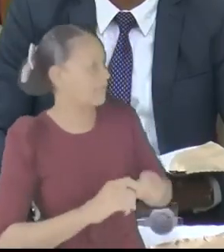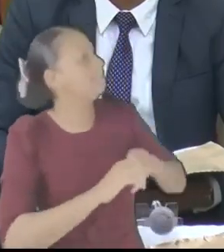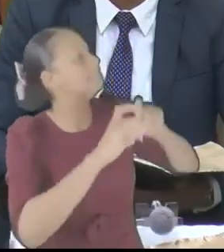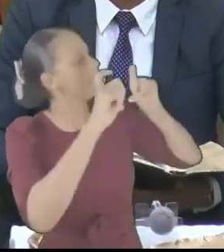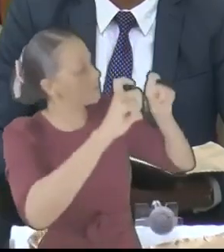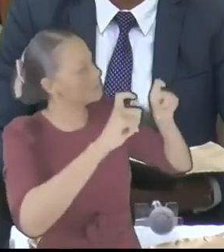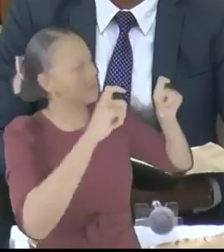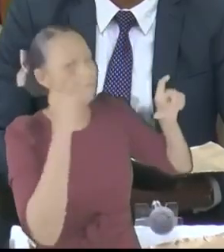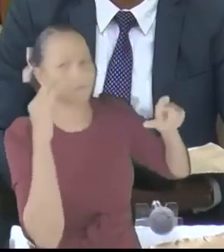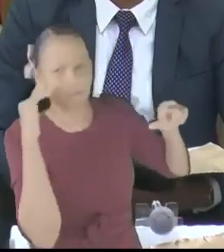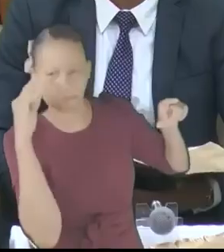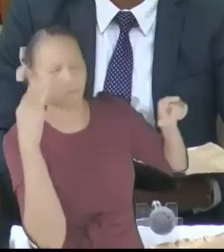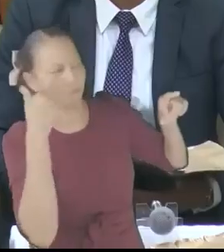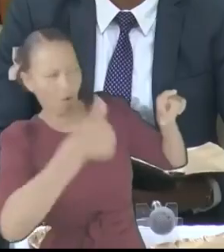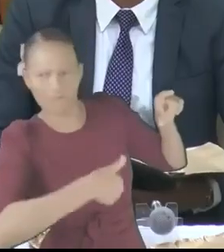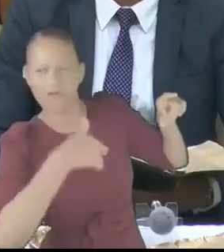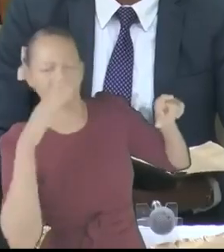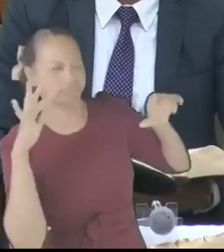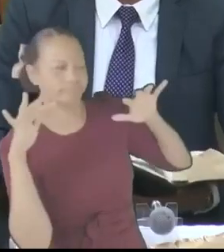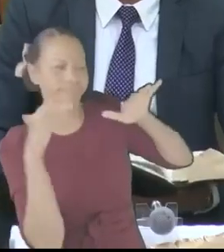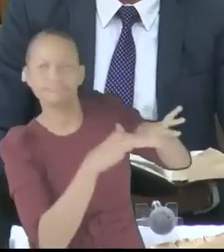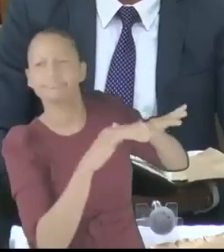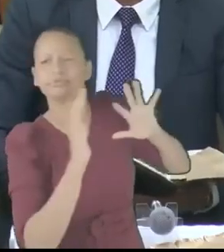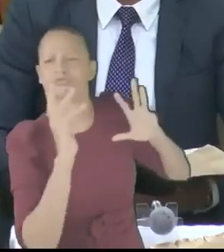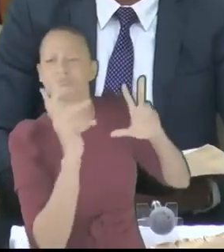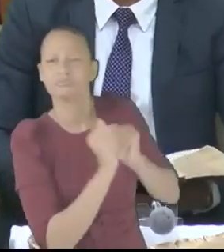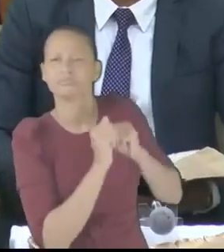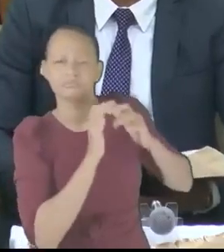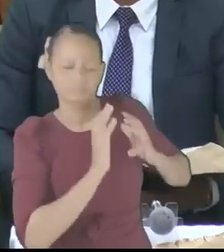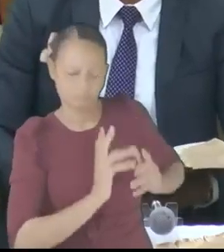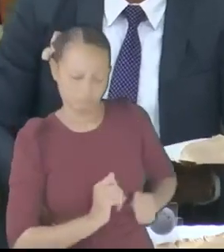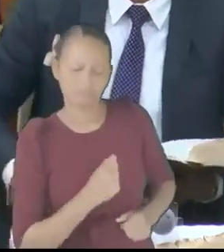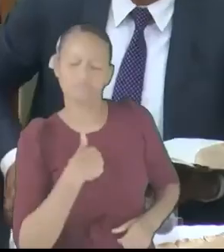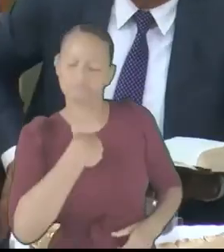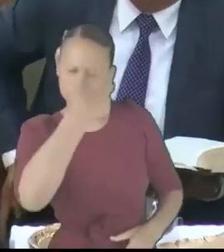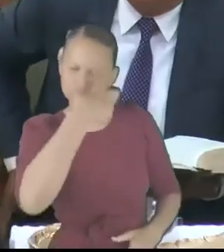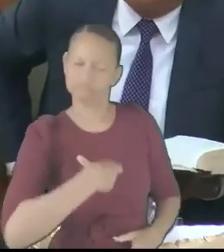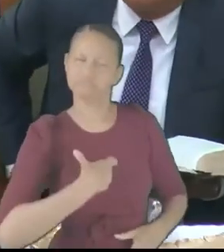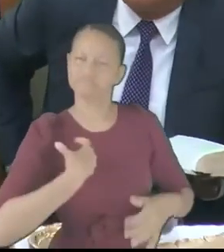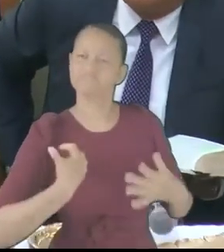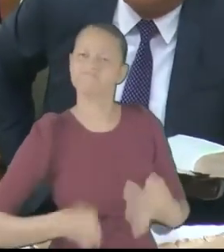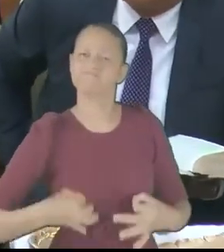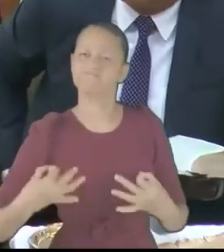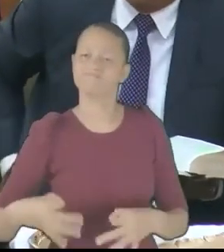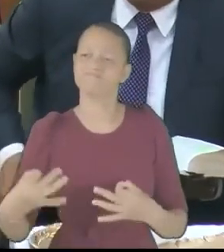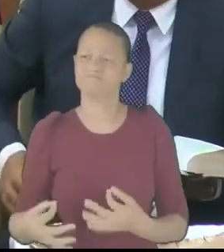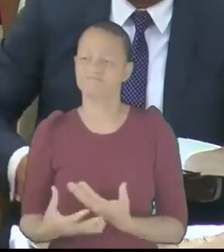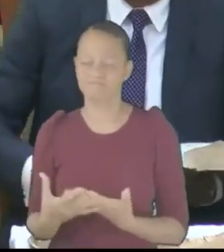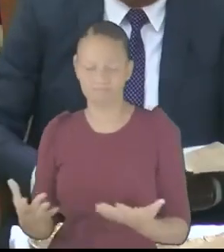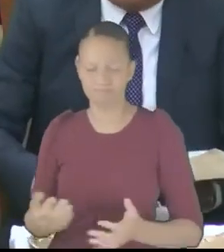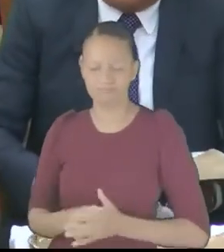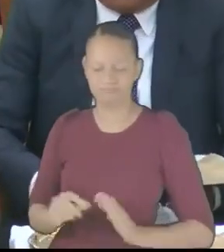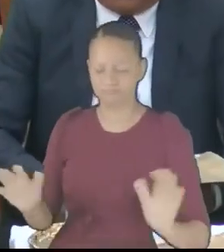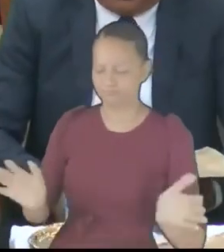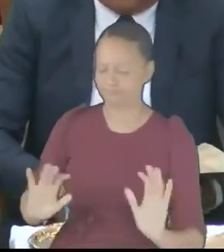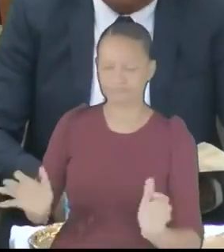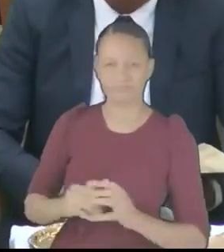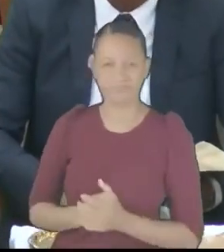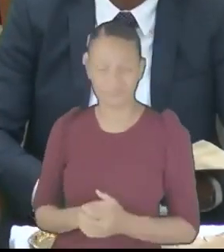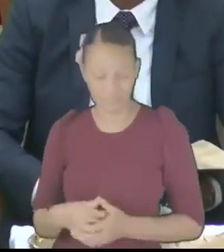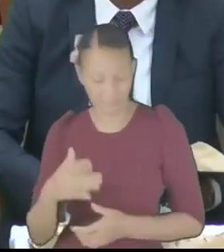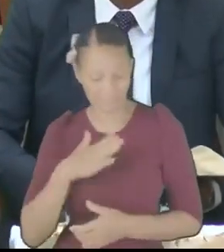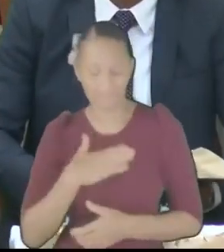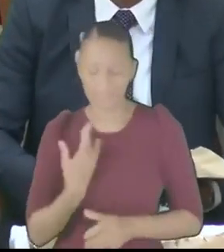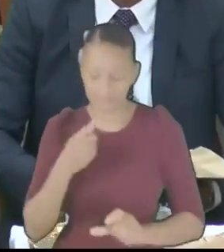essa dívida riscada publicamente, para que todos saibam que eu não devo mais, a